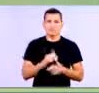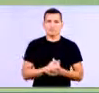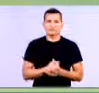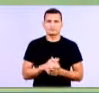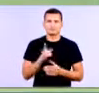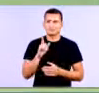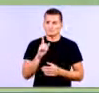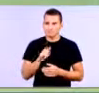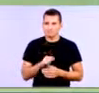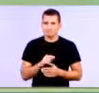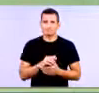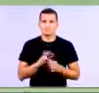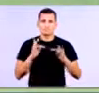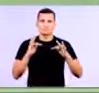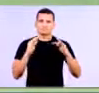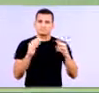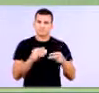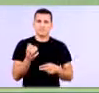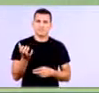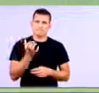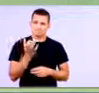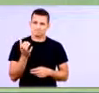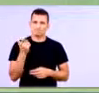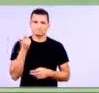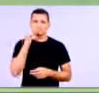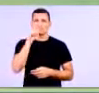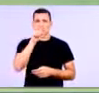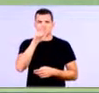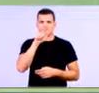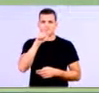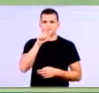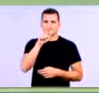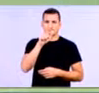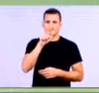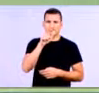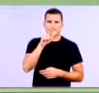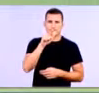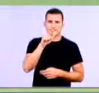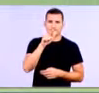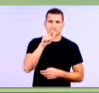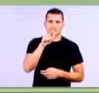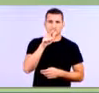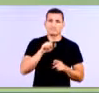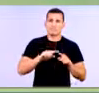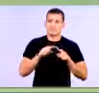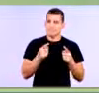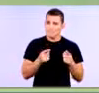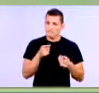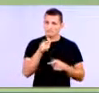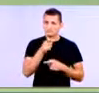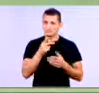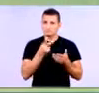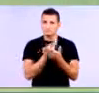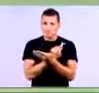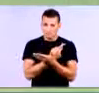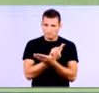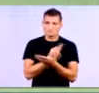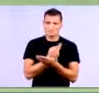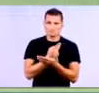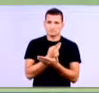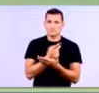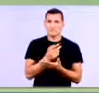é óbvio, né? Todos queremos alcançar êxito. Só que para isso ocorrer, esse êxito